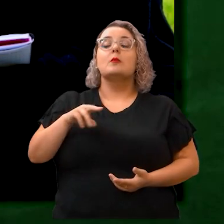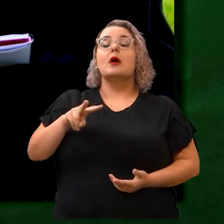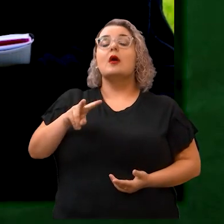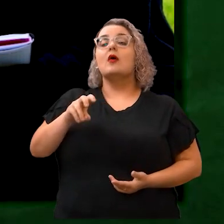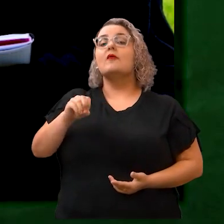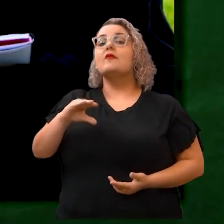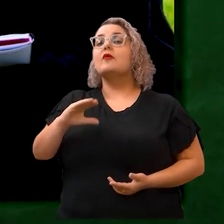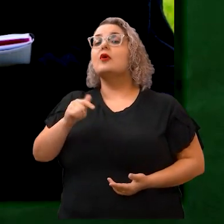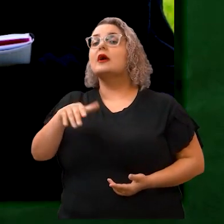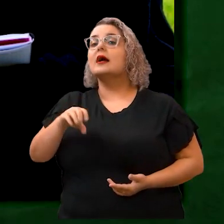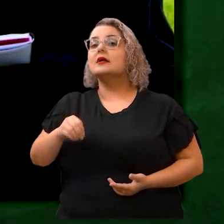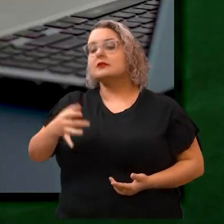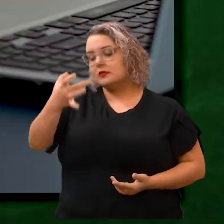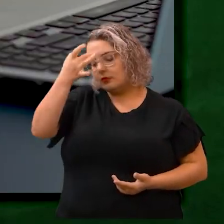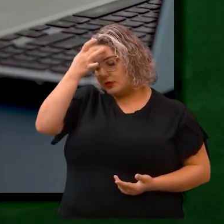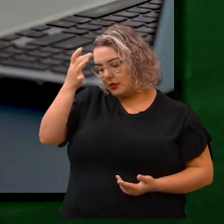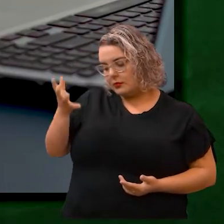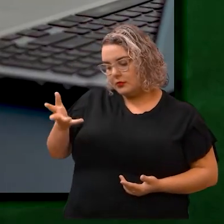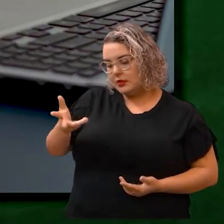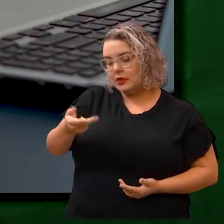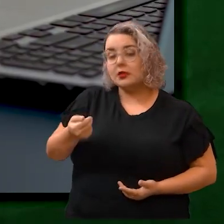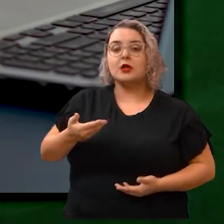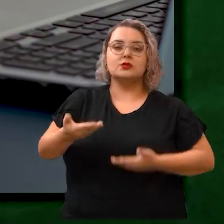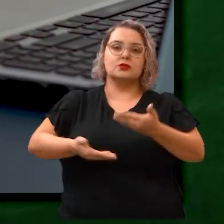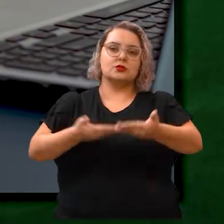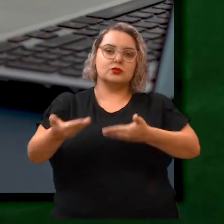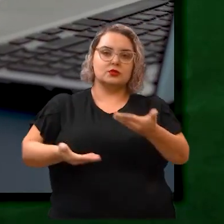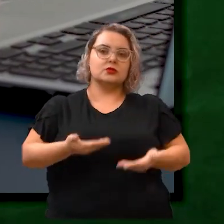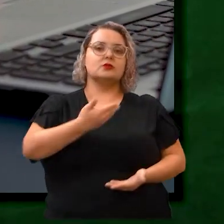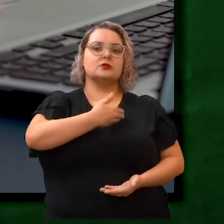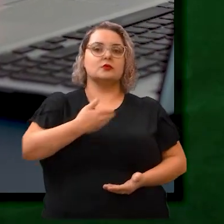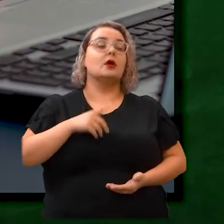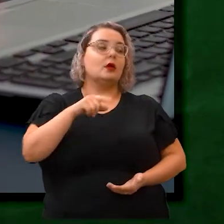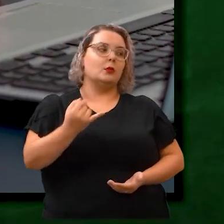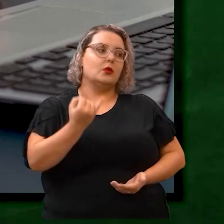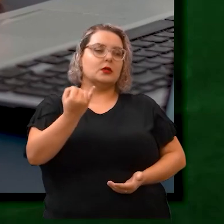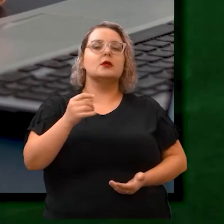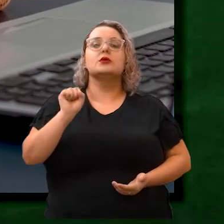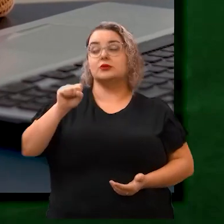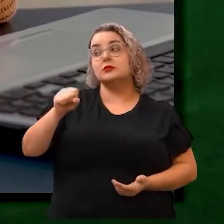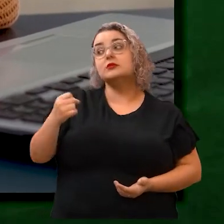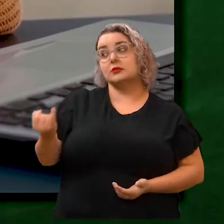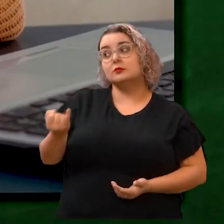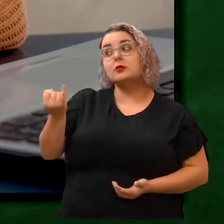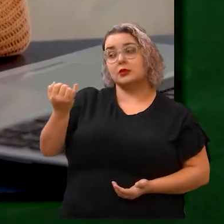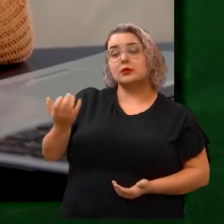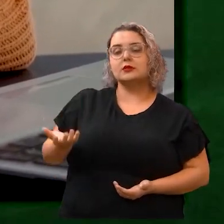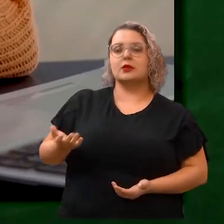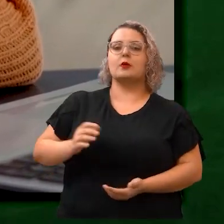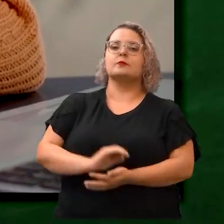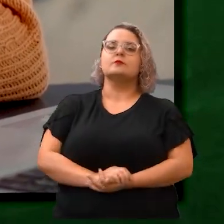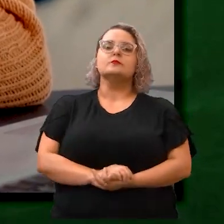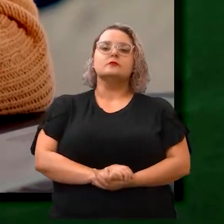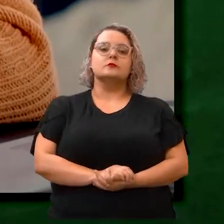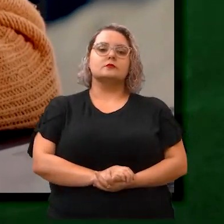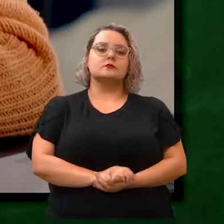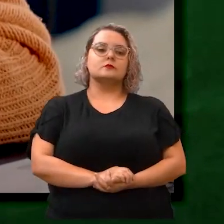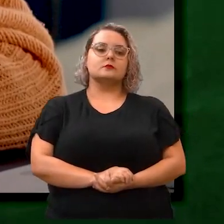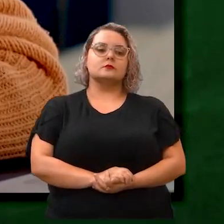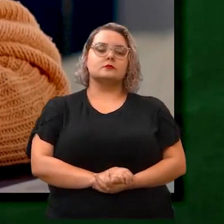vocação para aquilo que você vai fazer no serviço público isso é importante muito muito por exemplo nós temos aqui